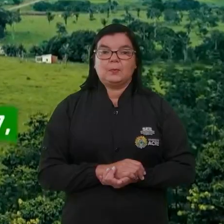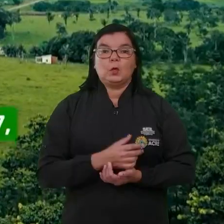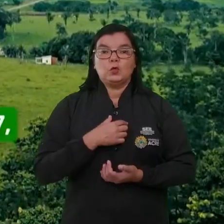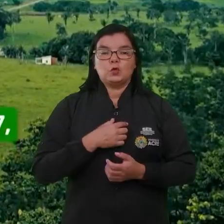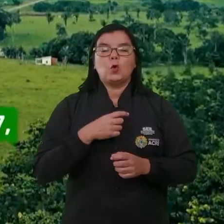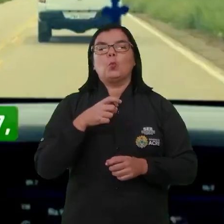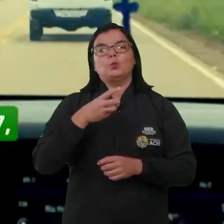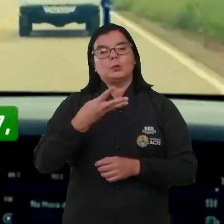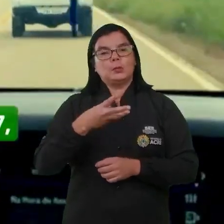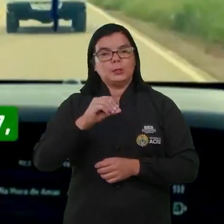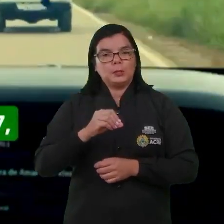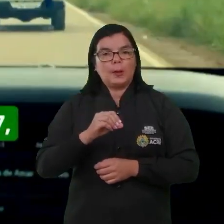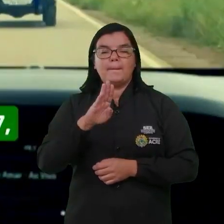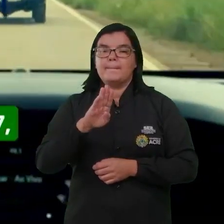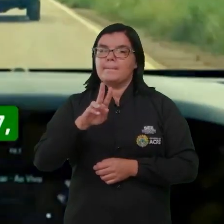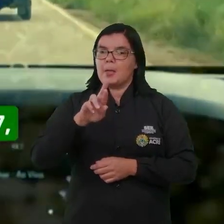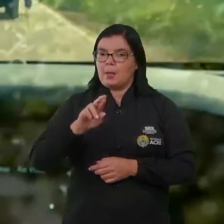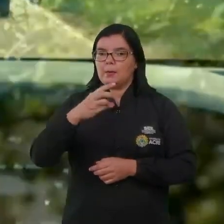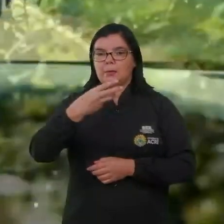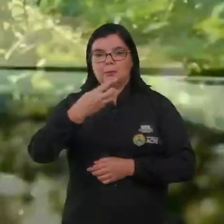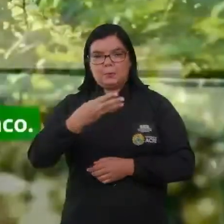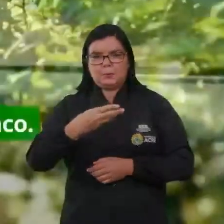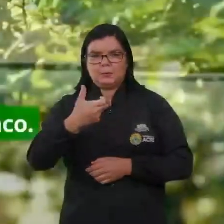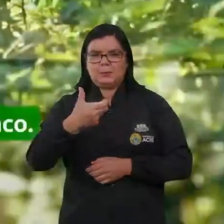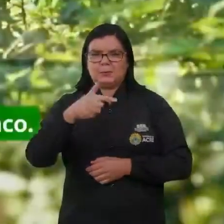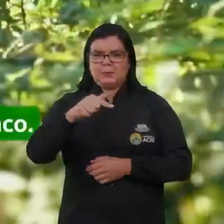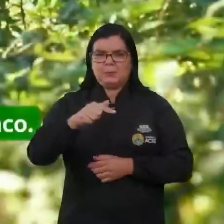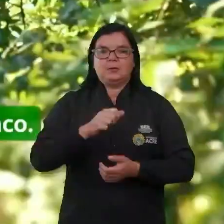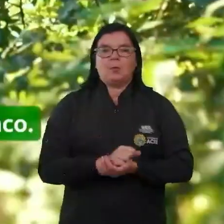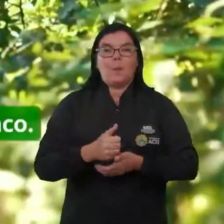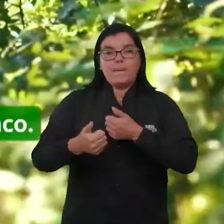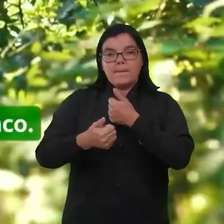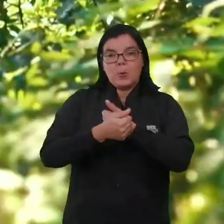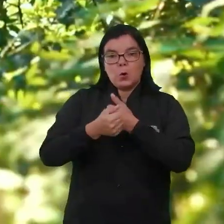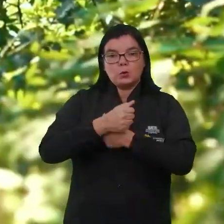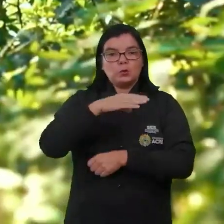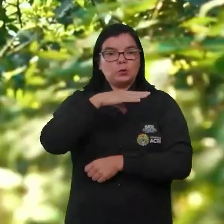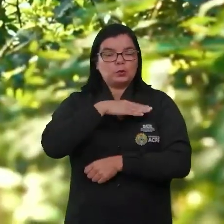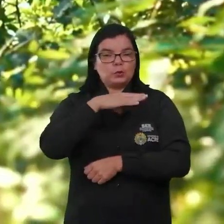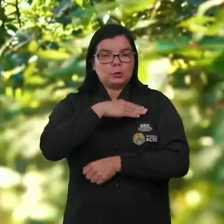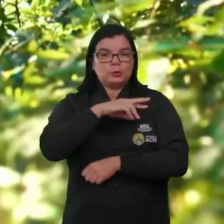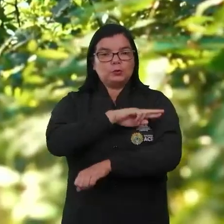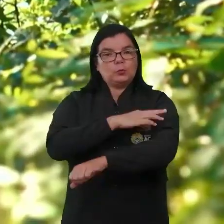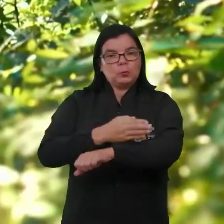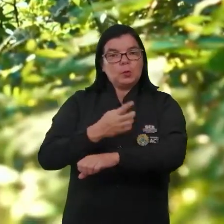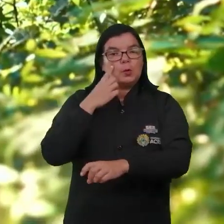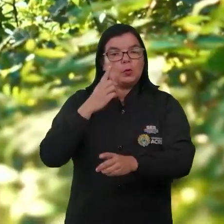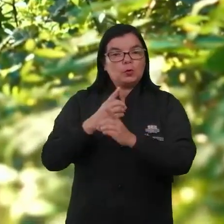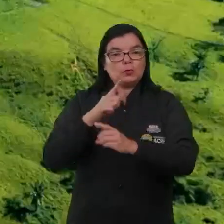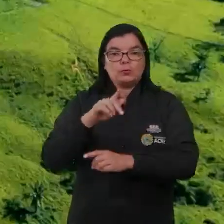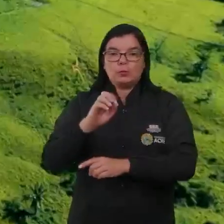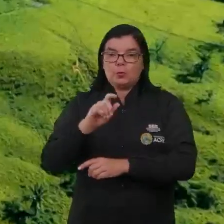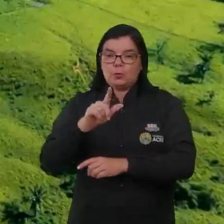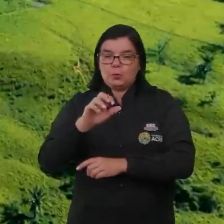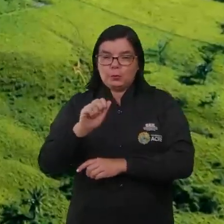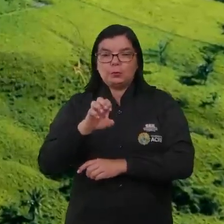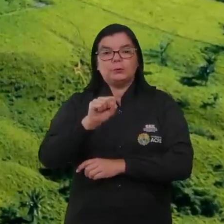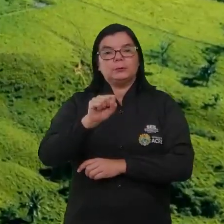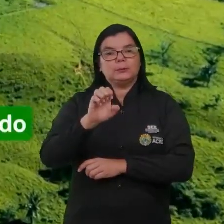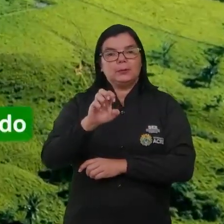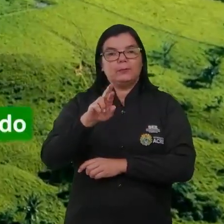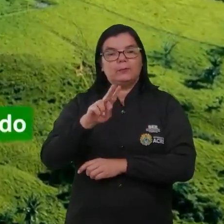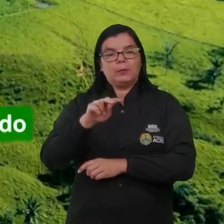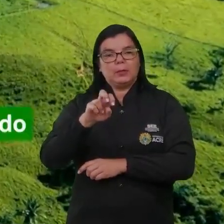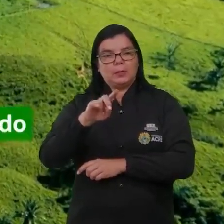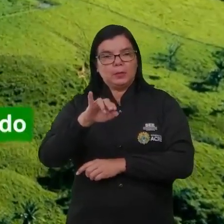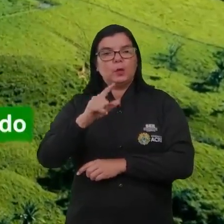Estamos no quilômetro 30 da BR-317, próximo ao centro urbano de Rio Branco. E aqui encontramos o geoglifo Severino